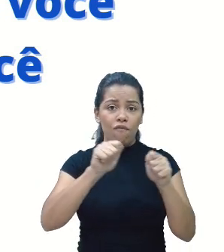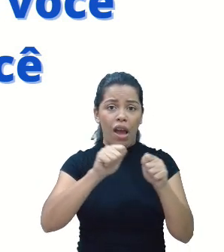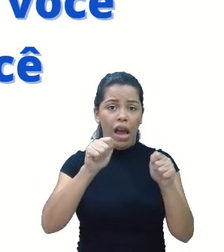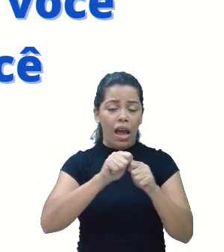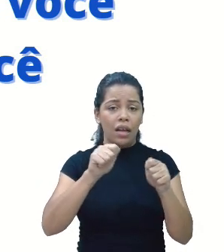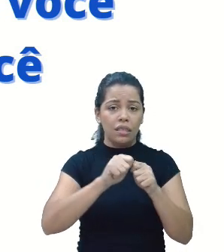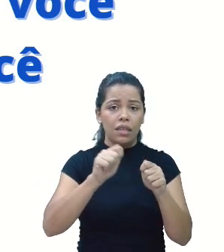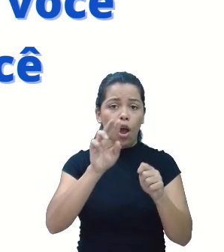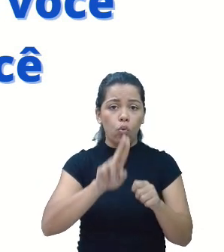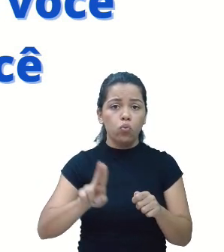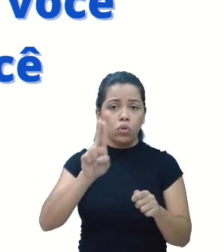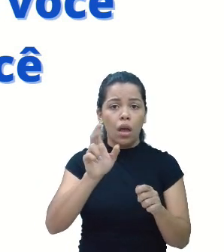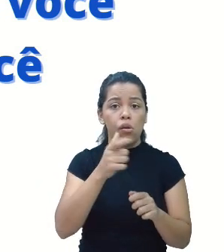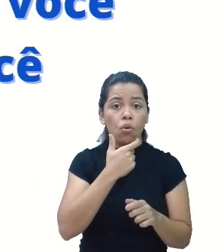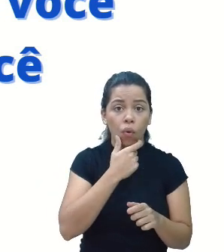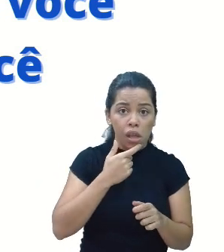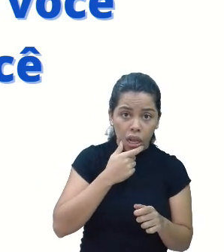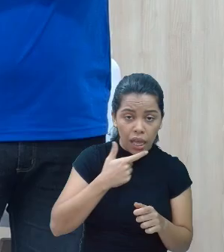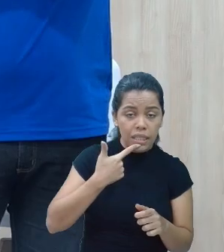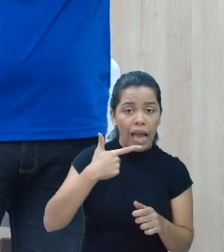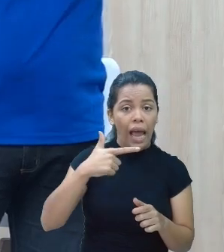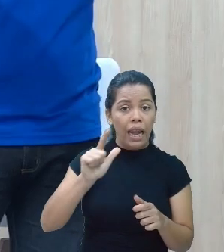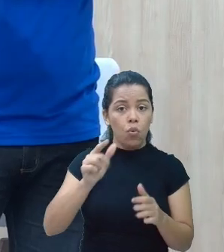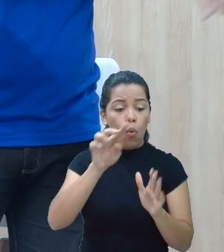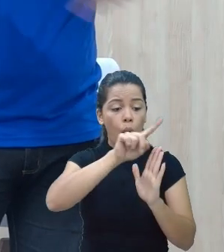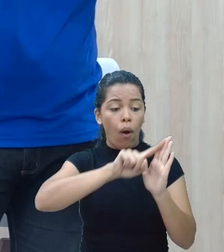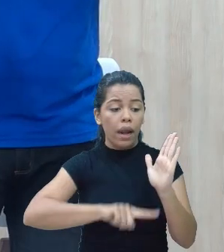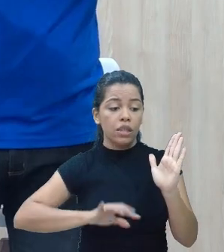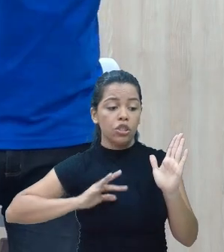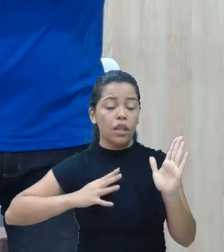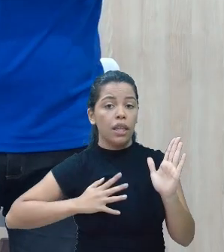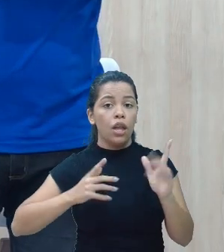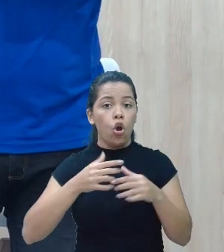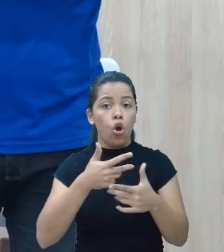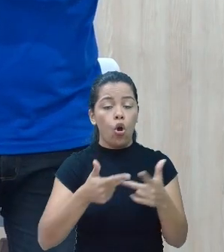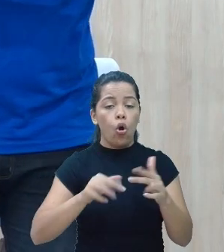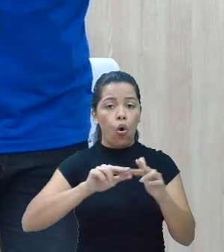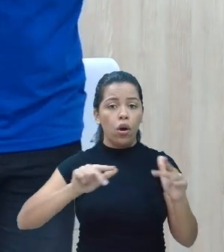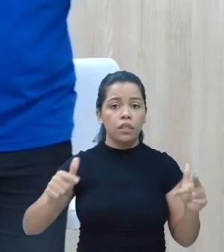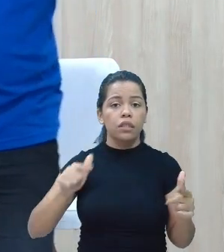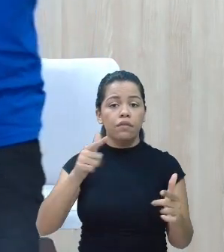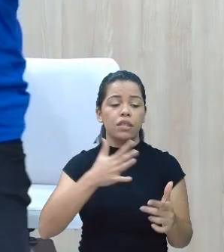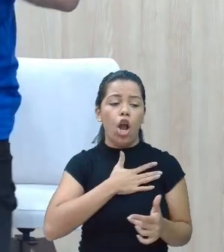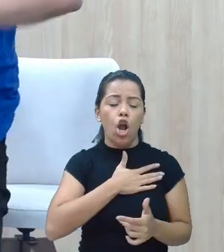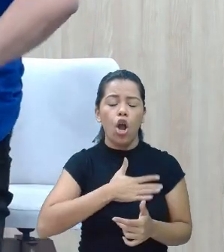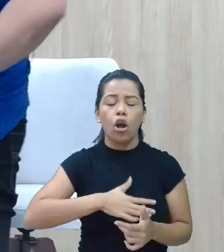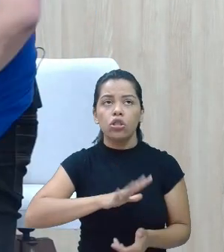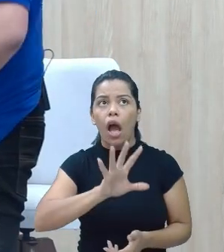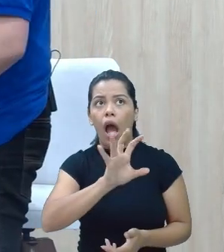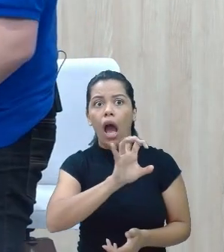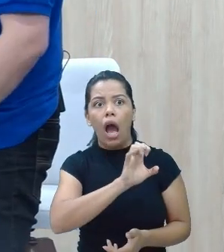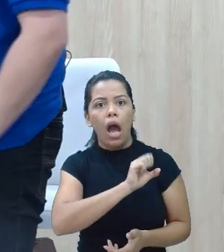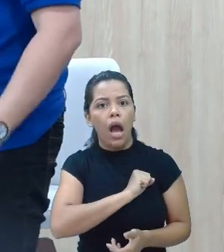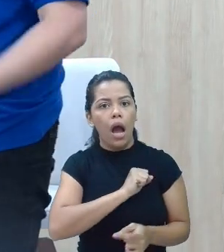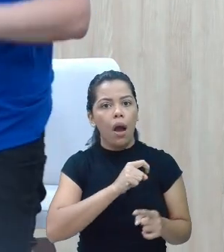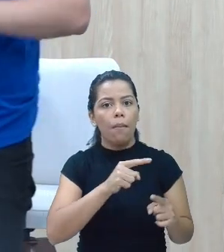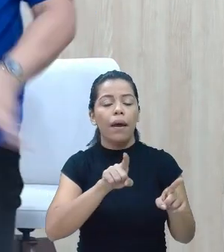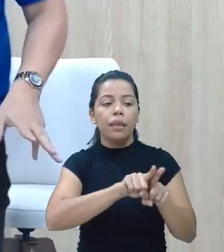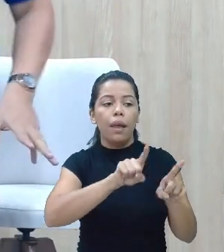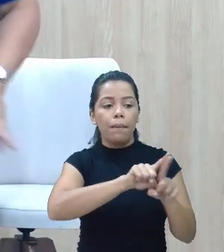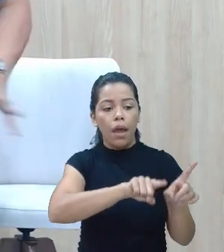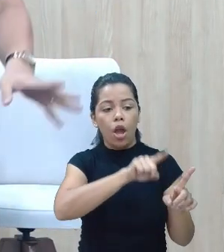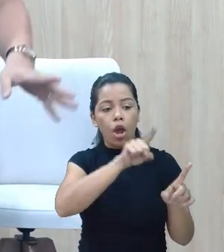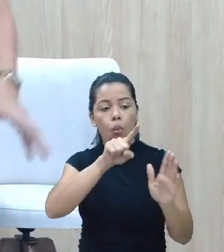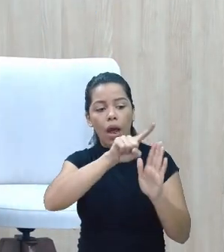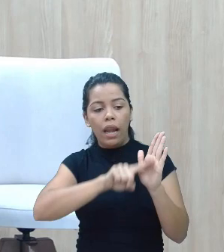5 coisas que você ama, que você mataria por aquilo, como o professor André mostrou, e uma lista de coisas que você